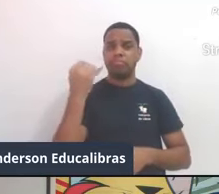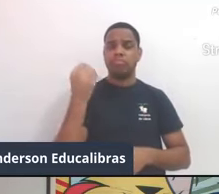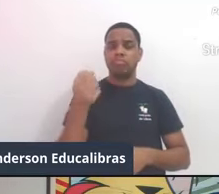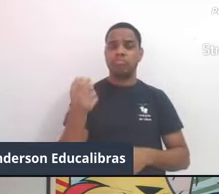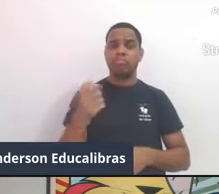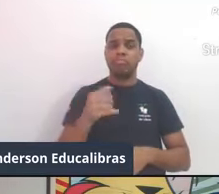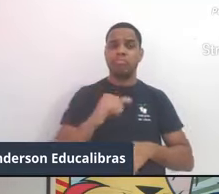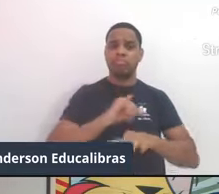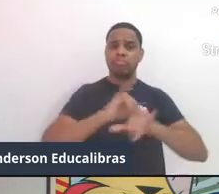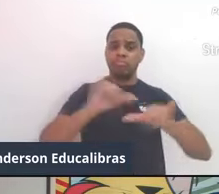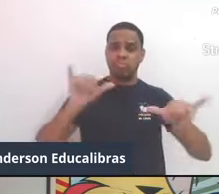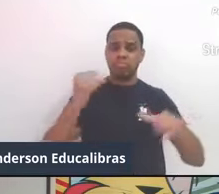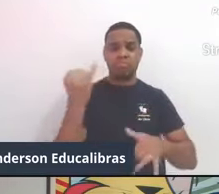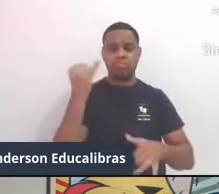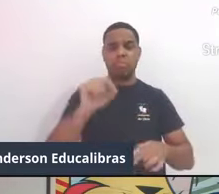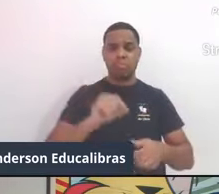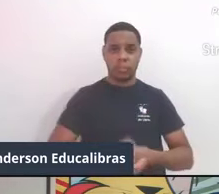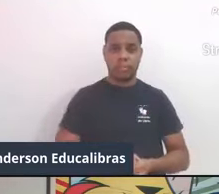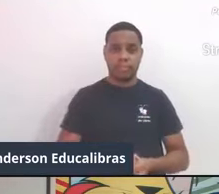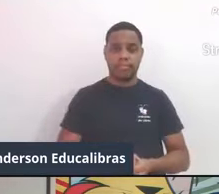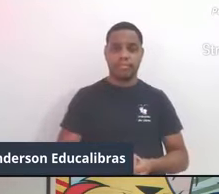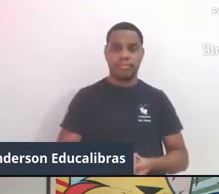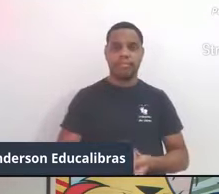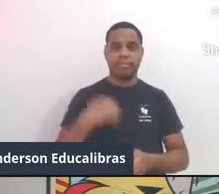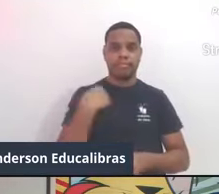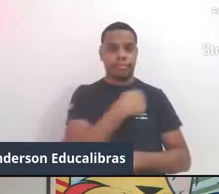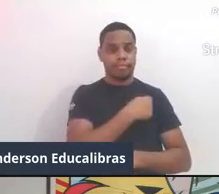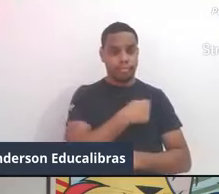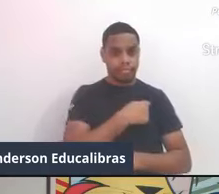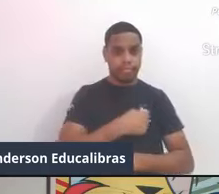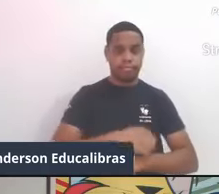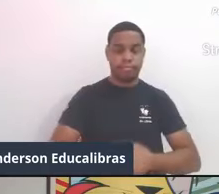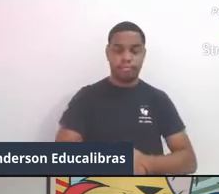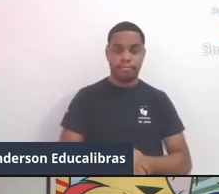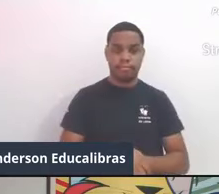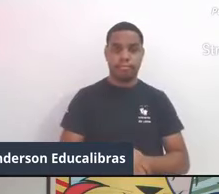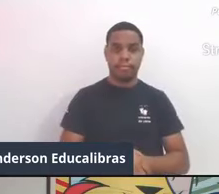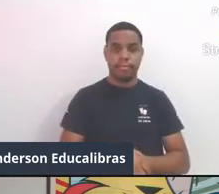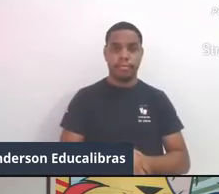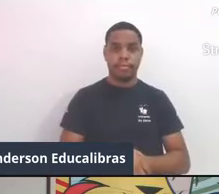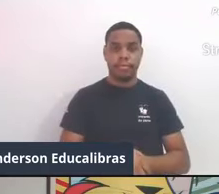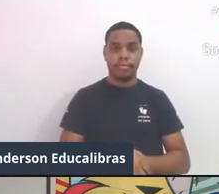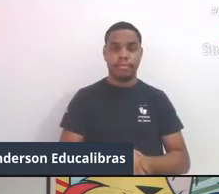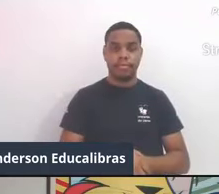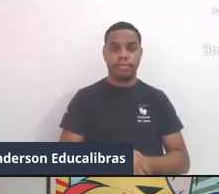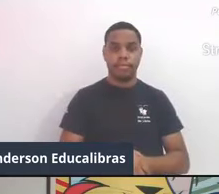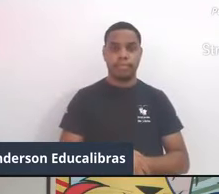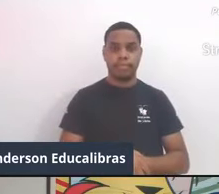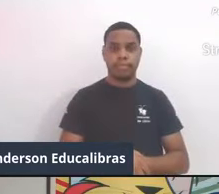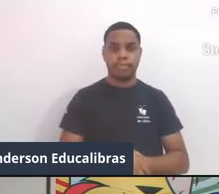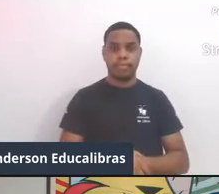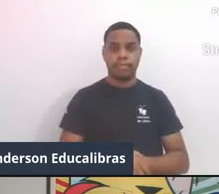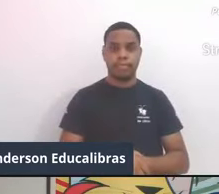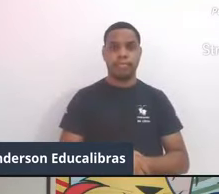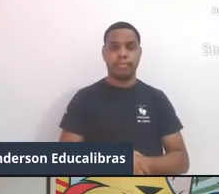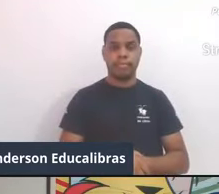que nós atuamos numa perspectiva de